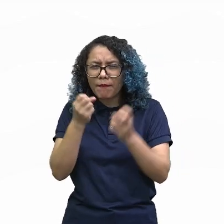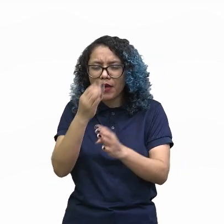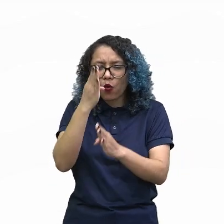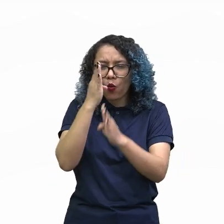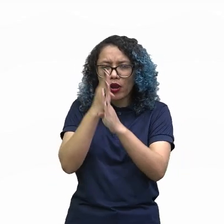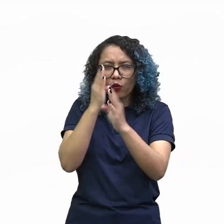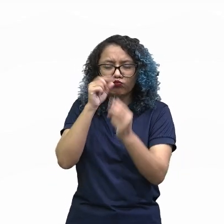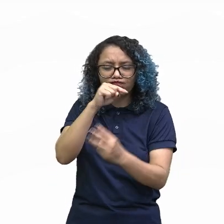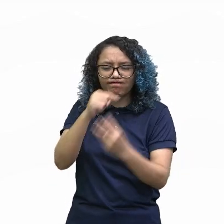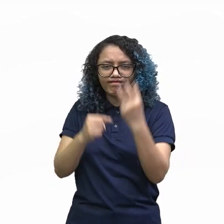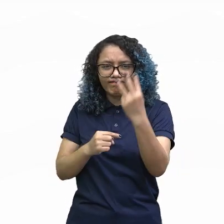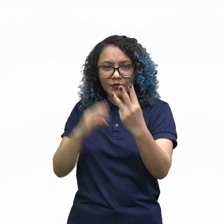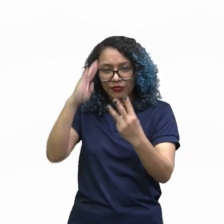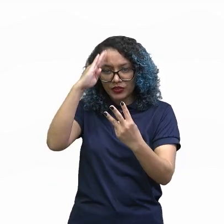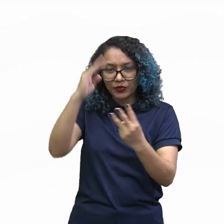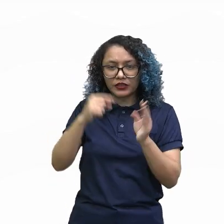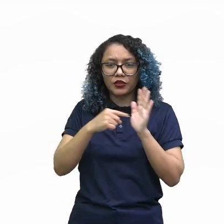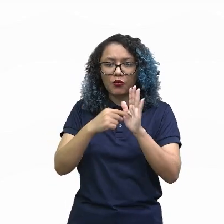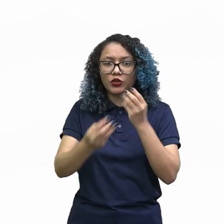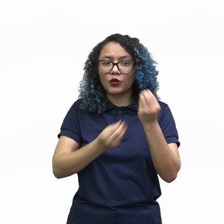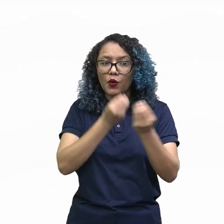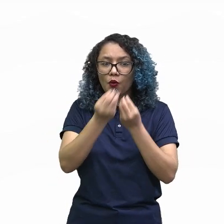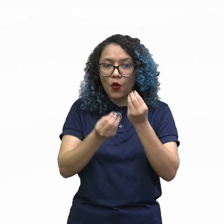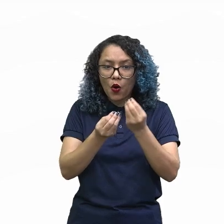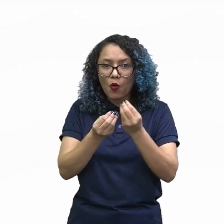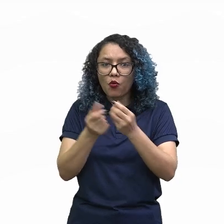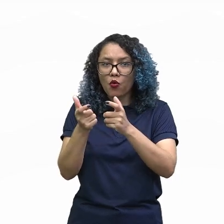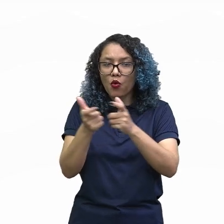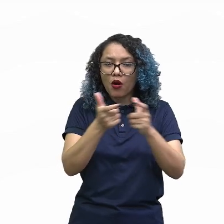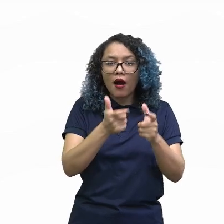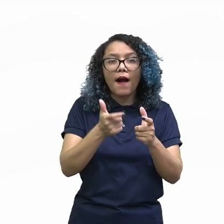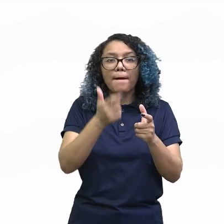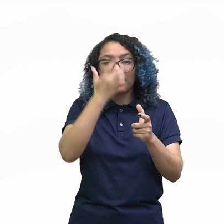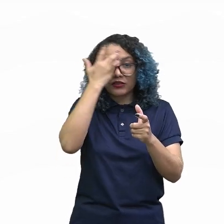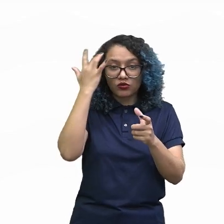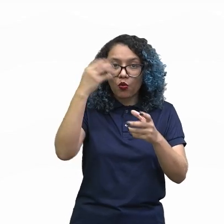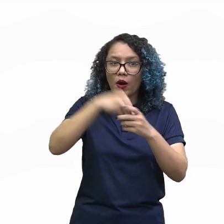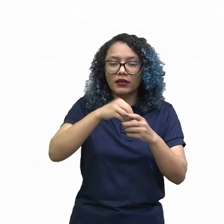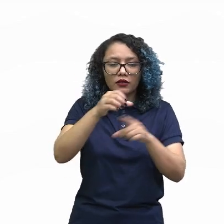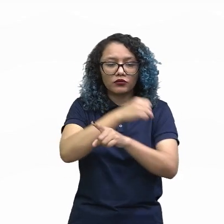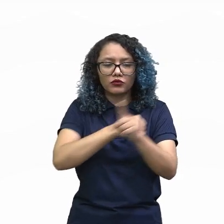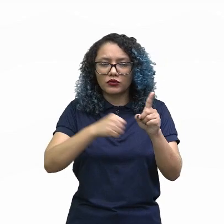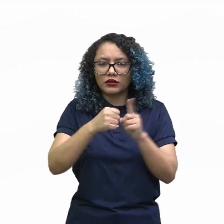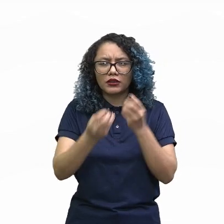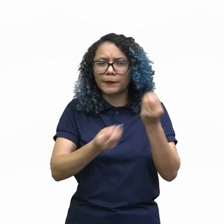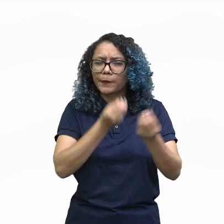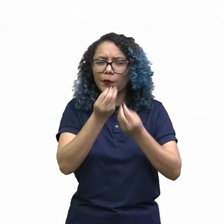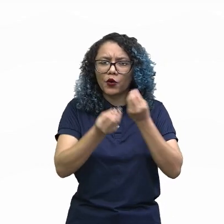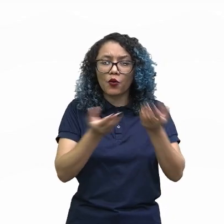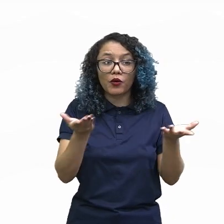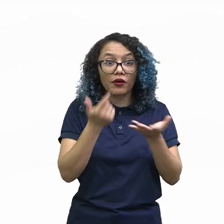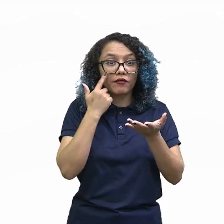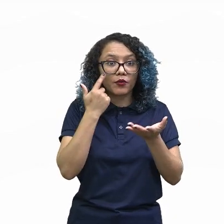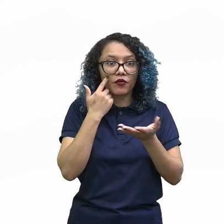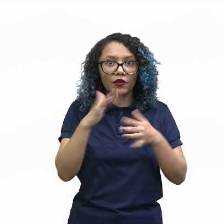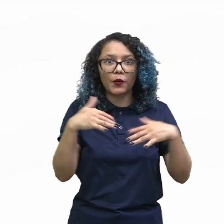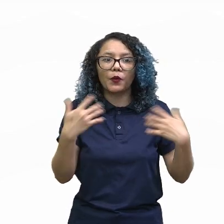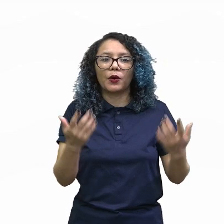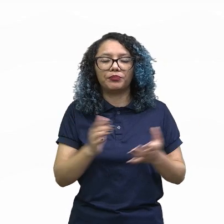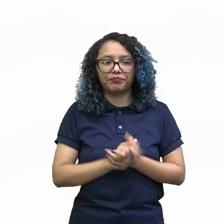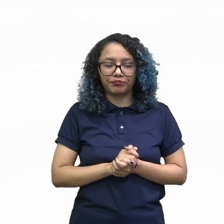que determinam a posição de uma pessoa na sociedade. Nós vamos ver, então, quais são essas